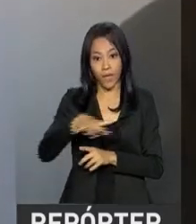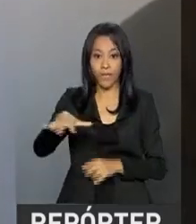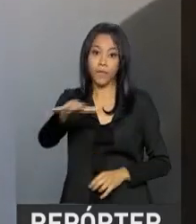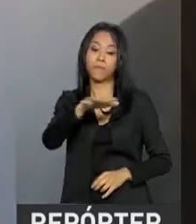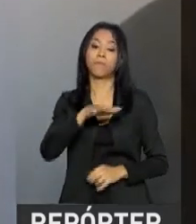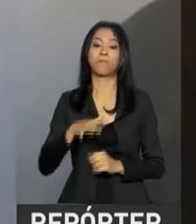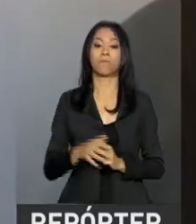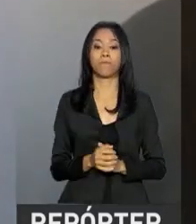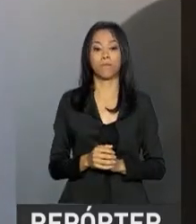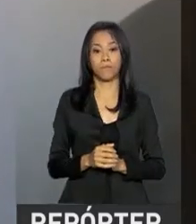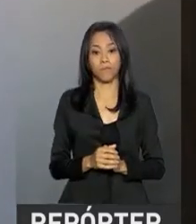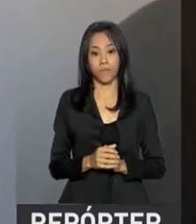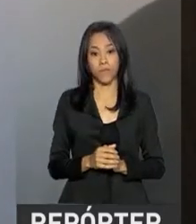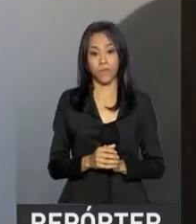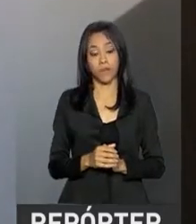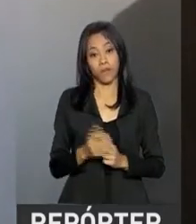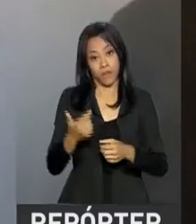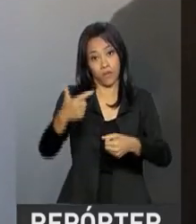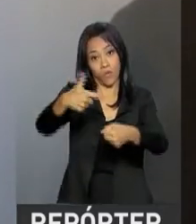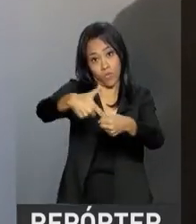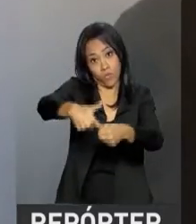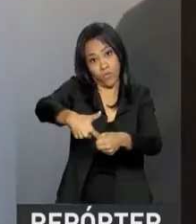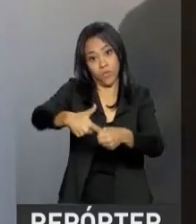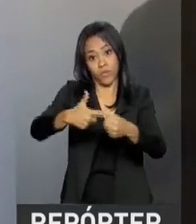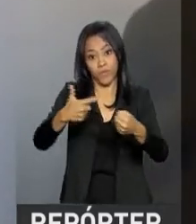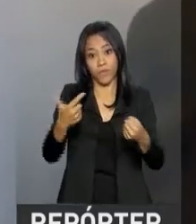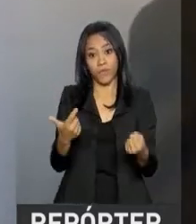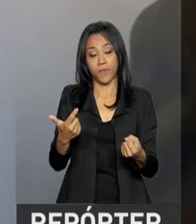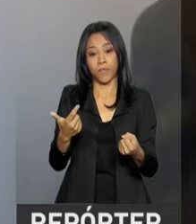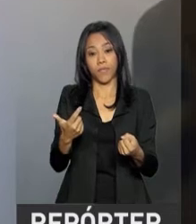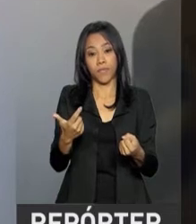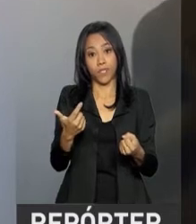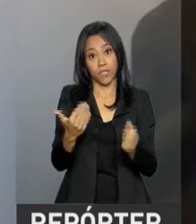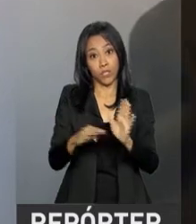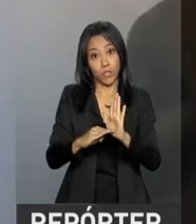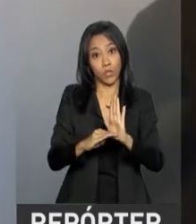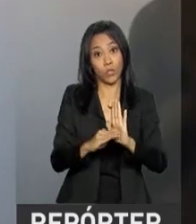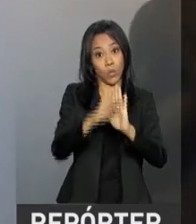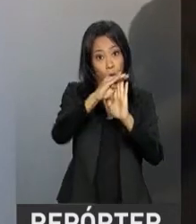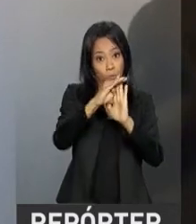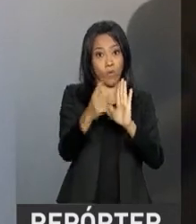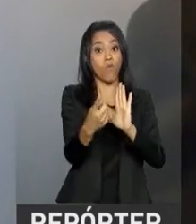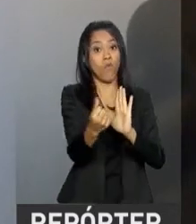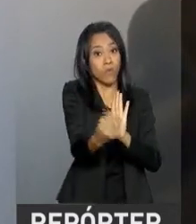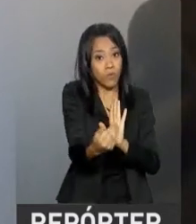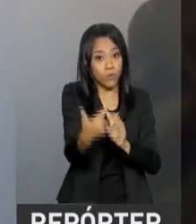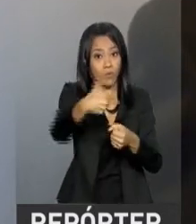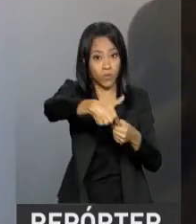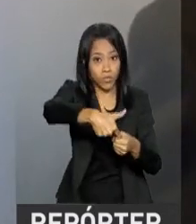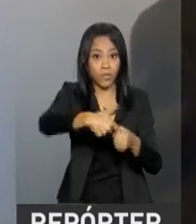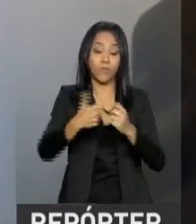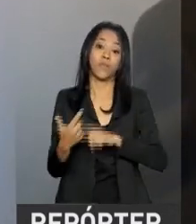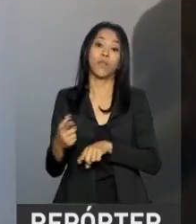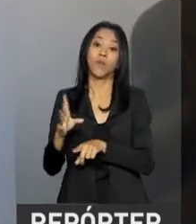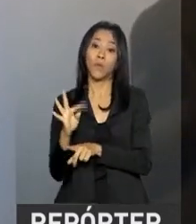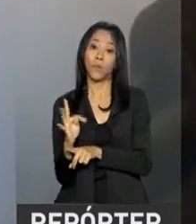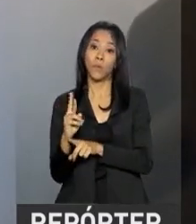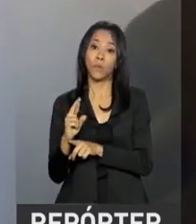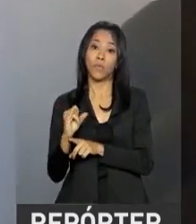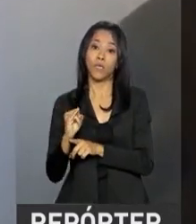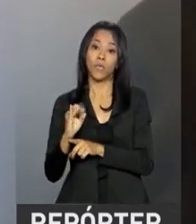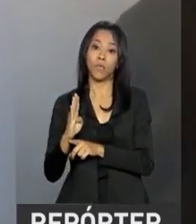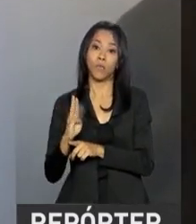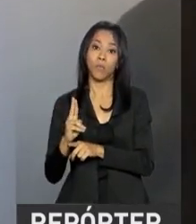no combustível, que na medida que sobe o preço do combustível, a tributação